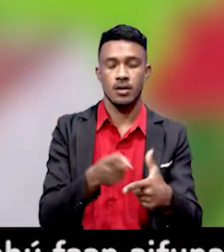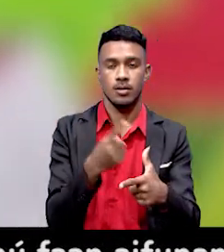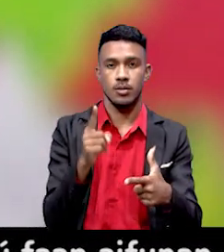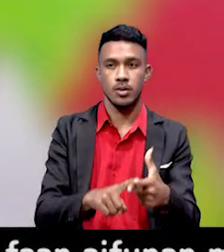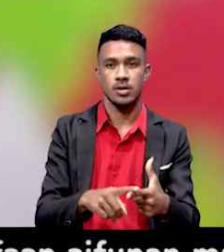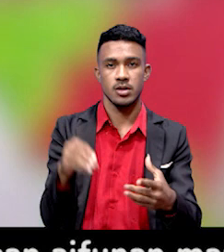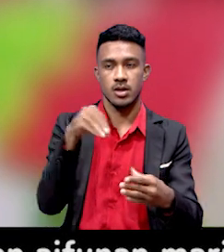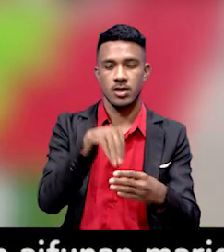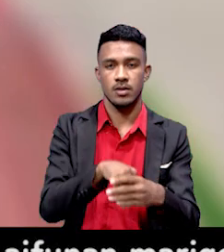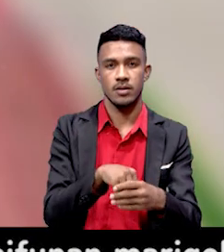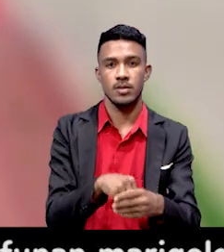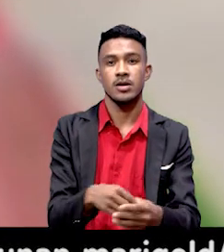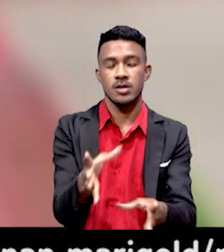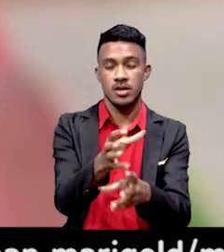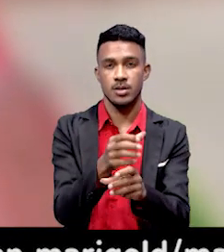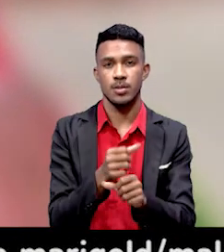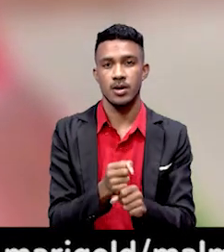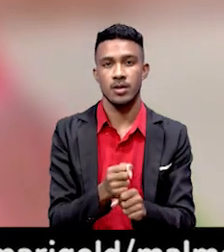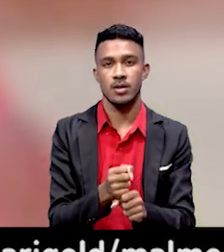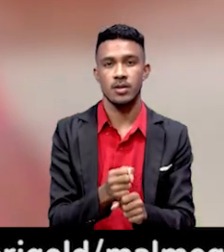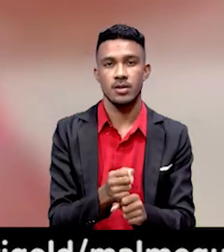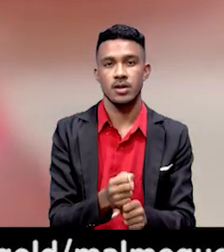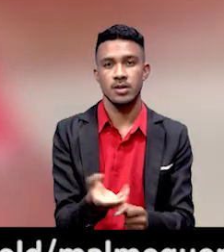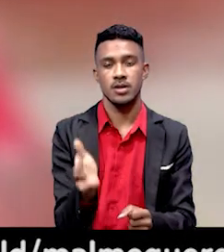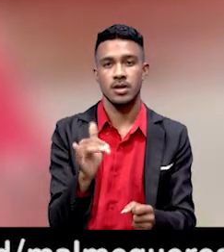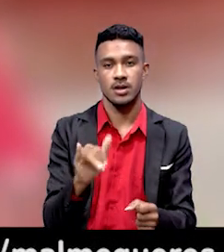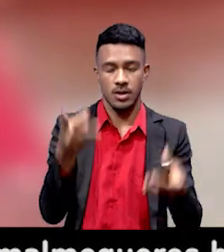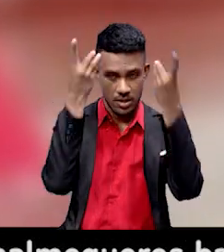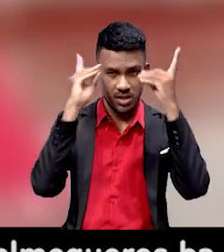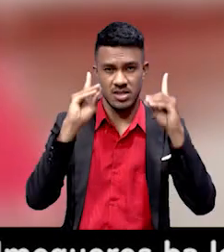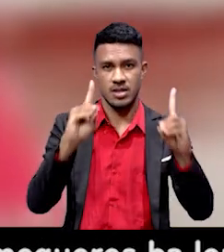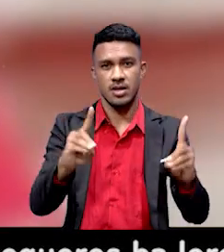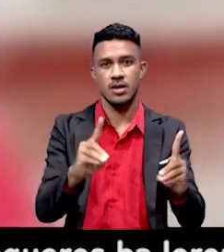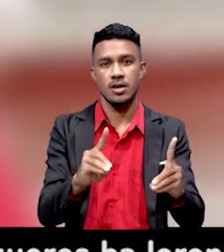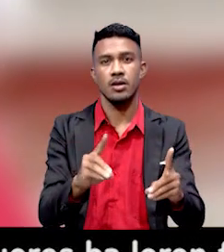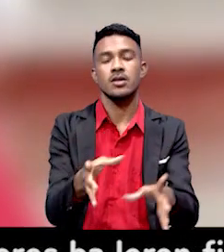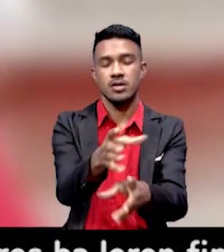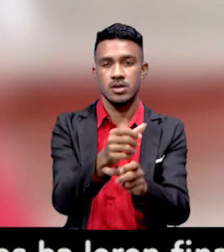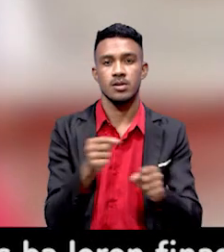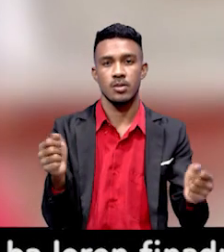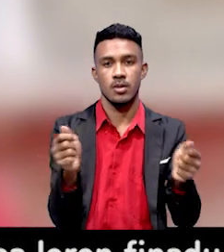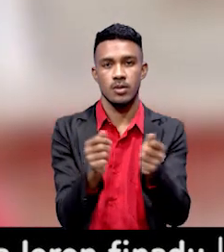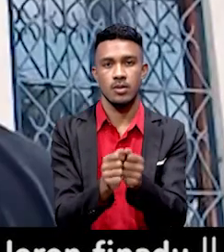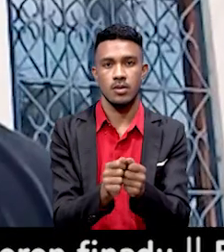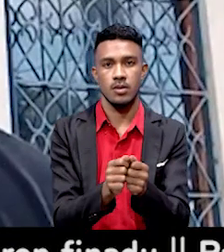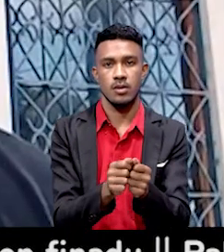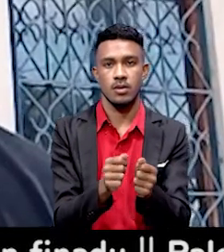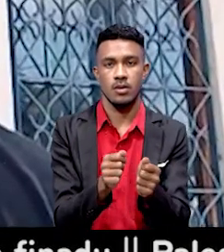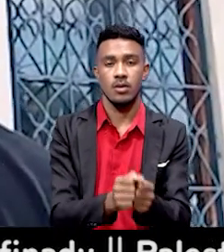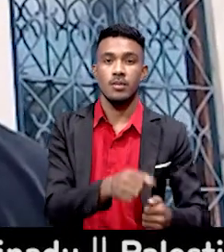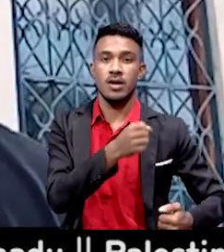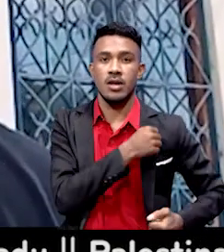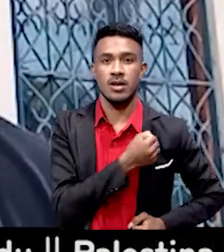Catedral. E o processo de Simo Macau, parecido assim, moradores, Simo Militar Cira